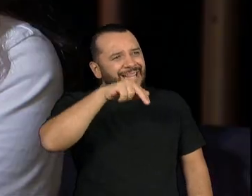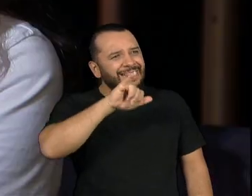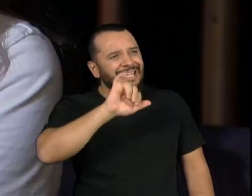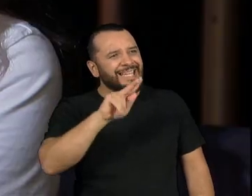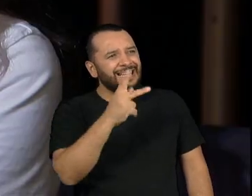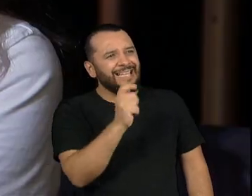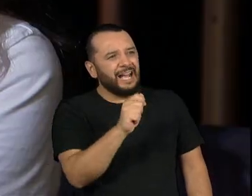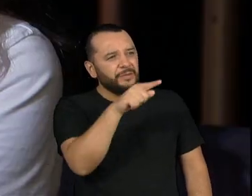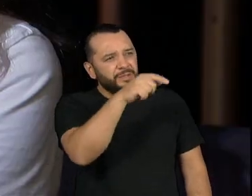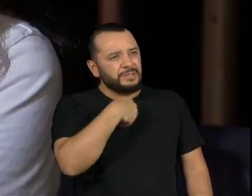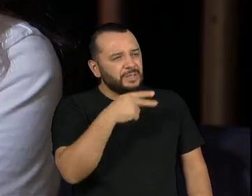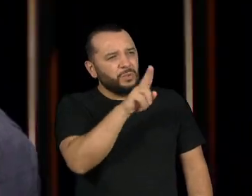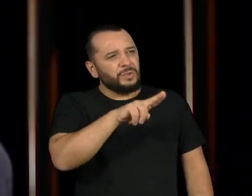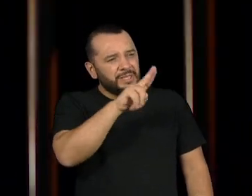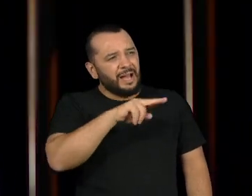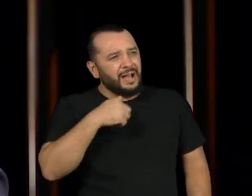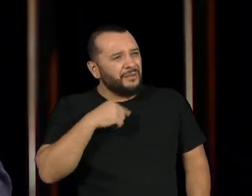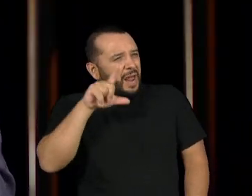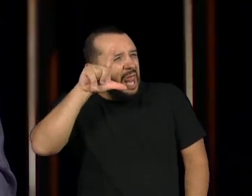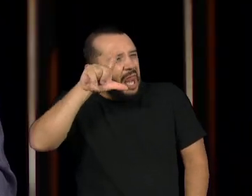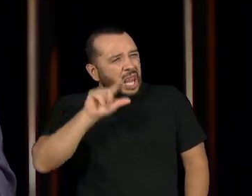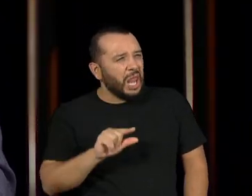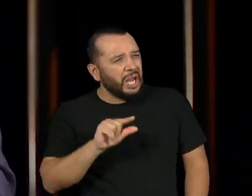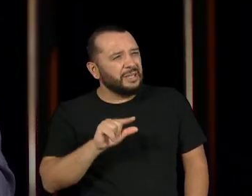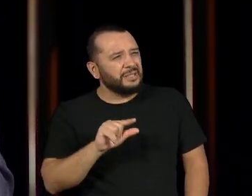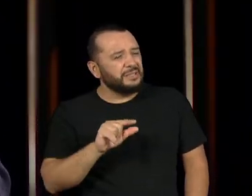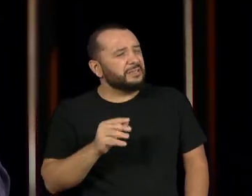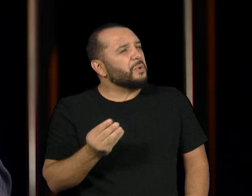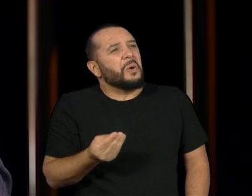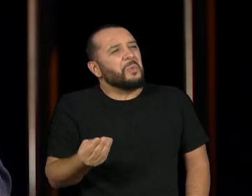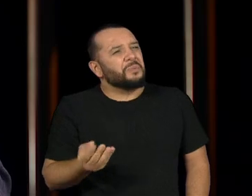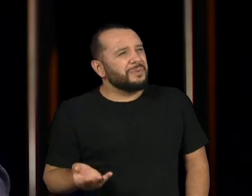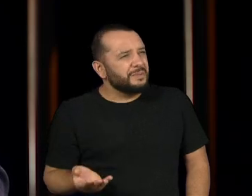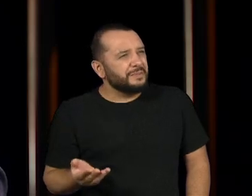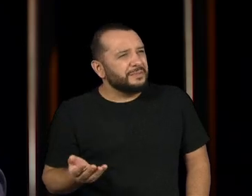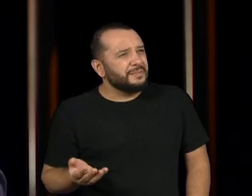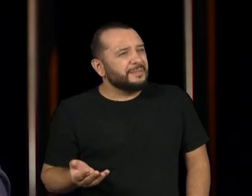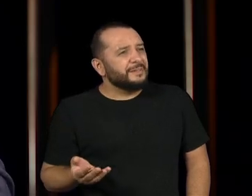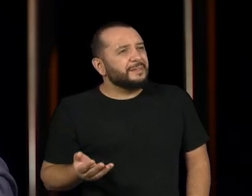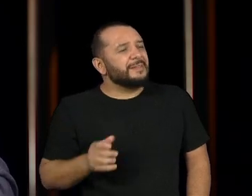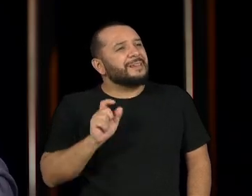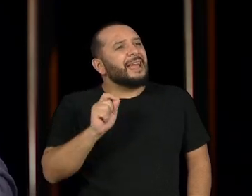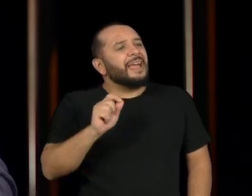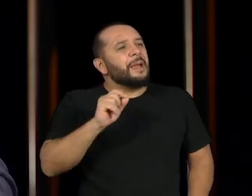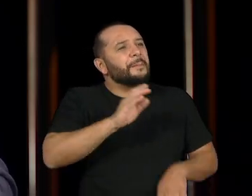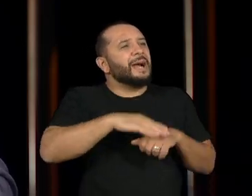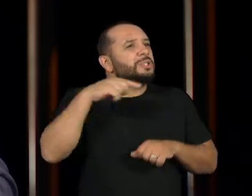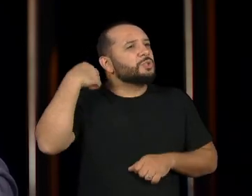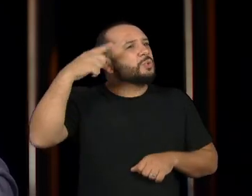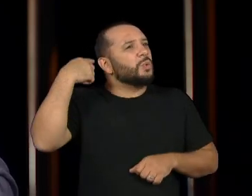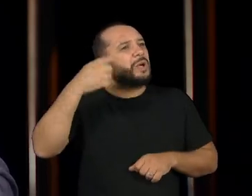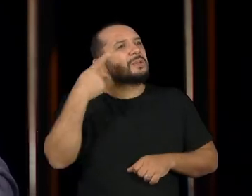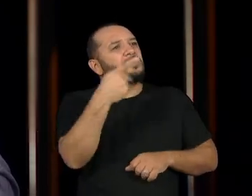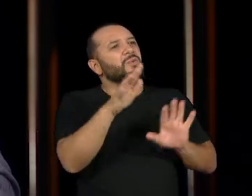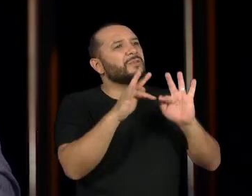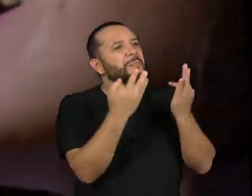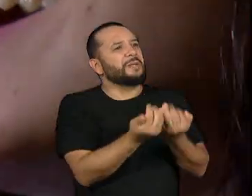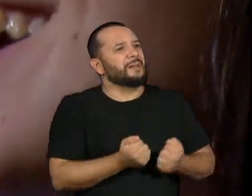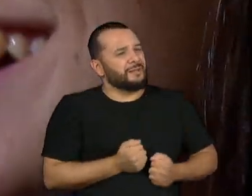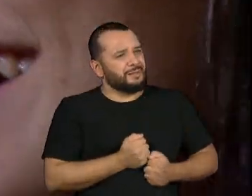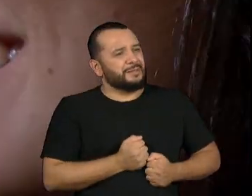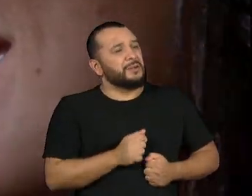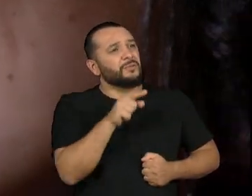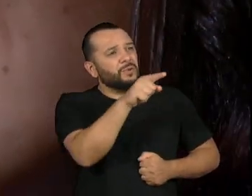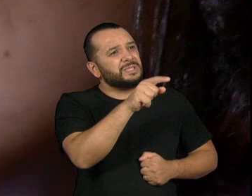chaveiro. Aí, diante disso, eu fico na dúvida, quem é o mais doido dessa família?